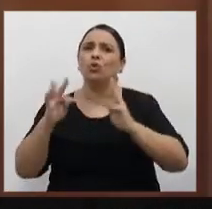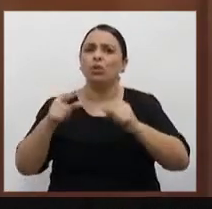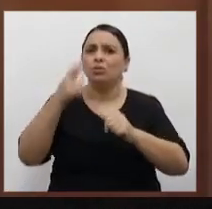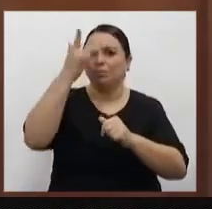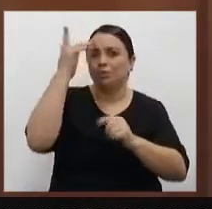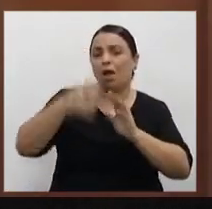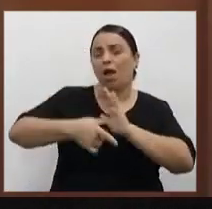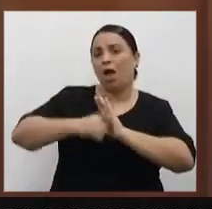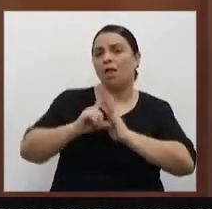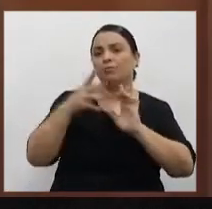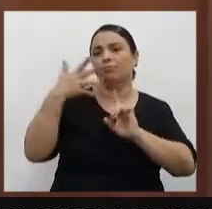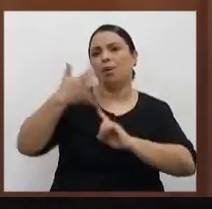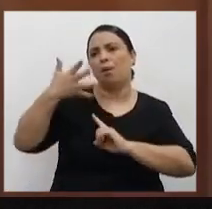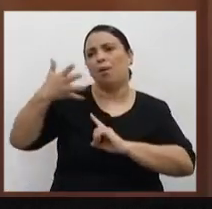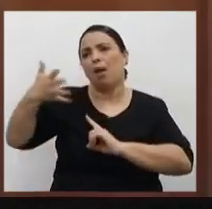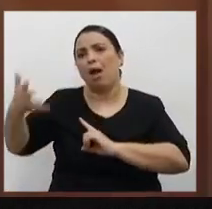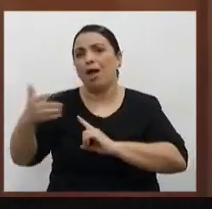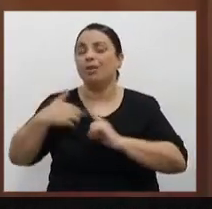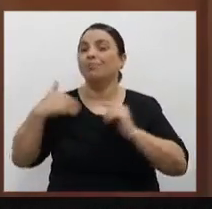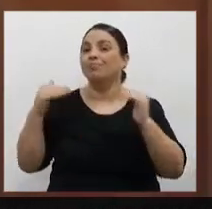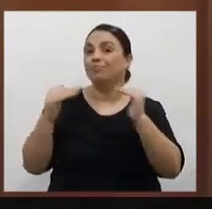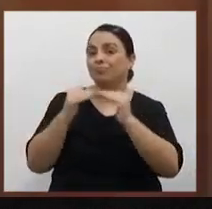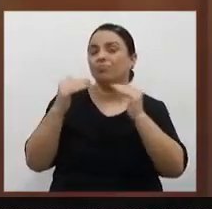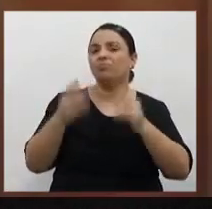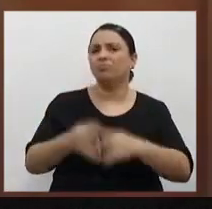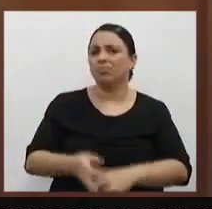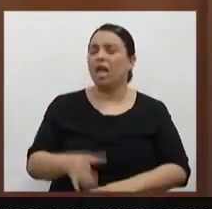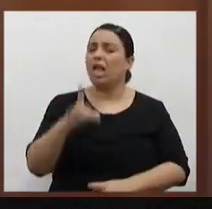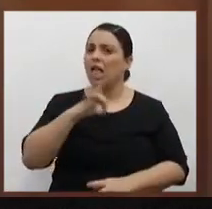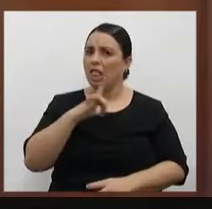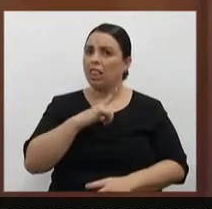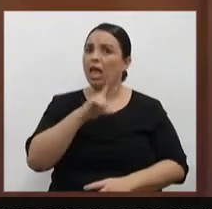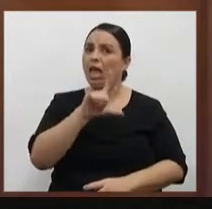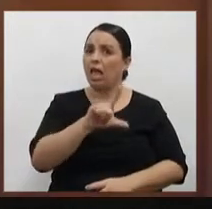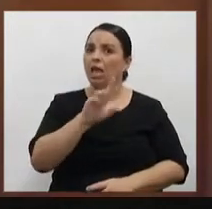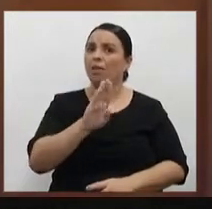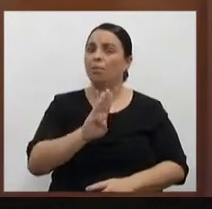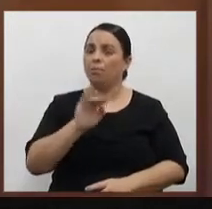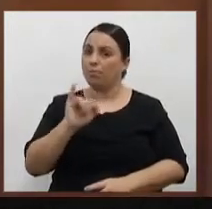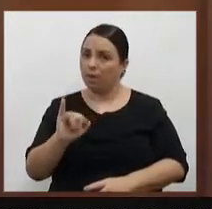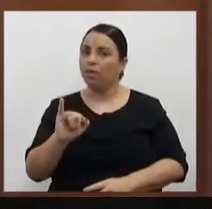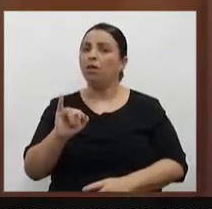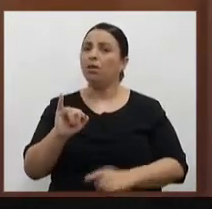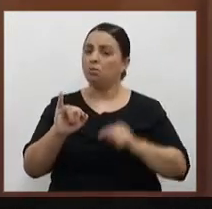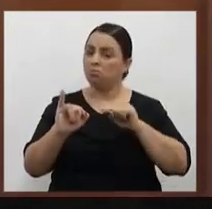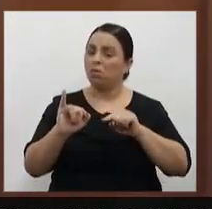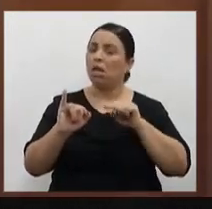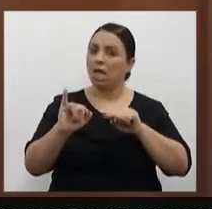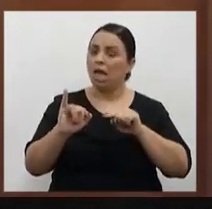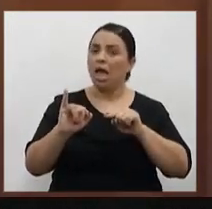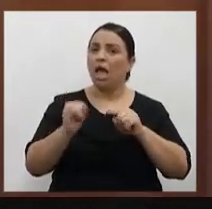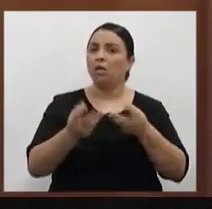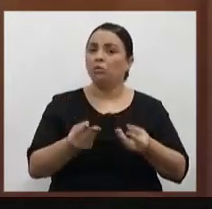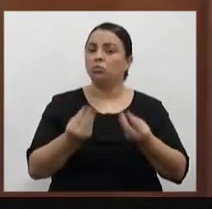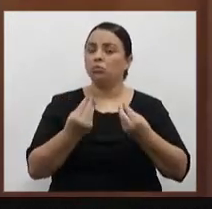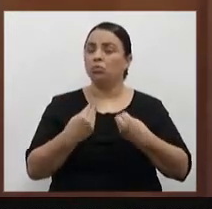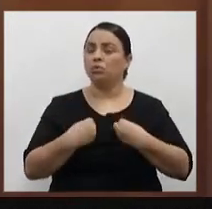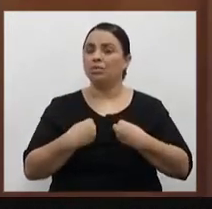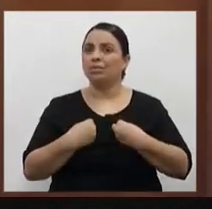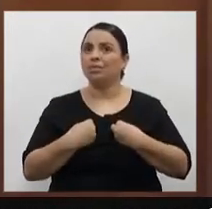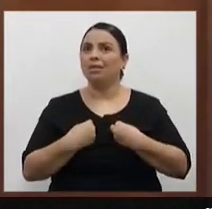aí a Lei Brasileira de Inclusão, que nos concede aí vislumbrar os